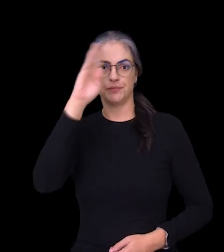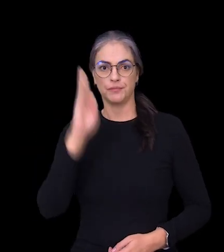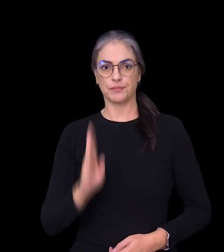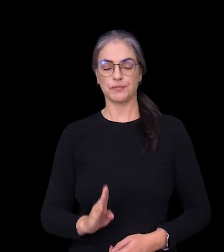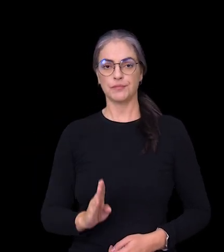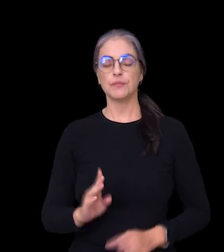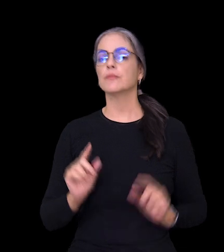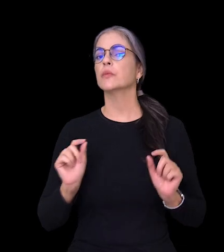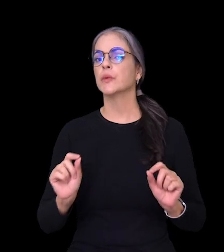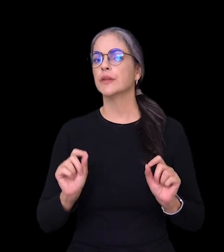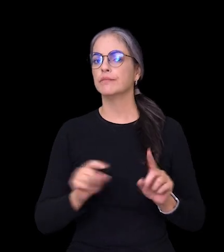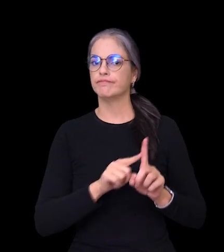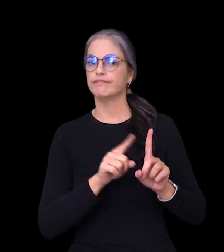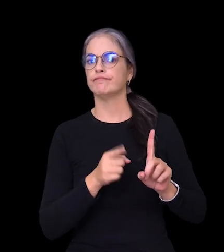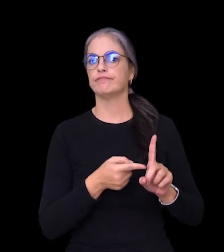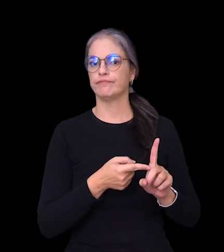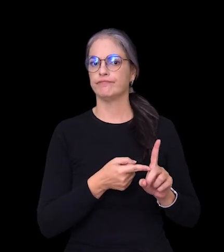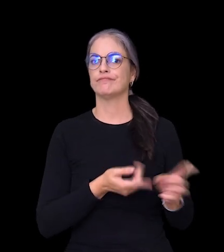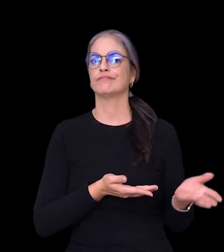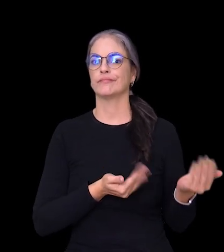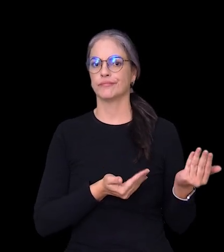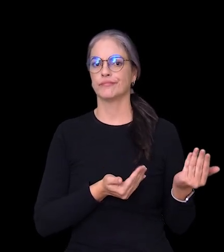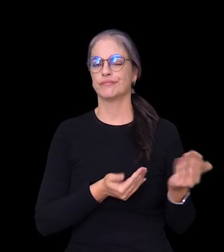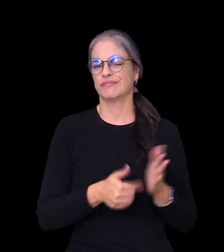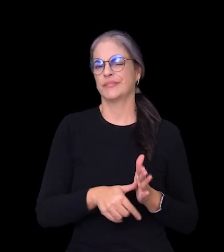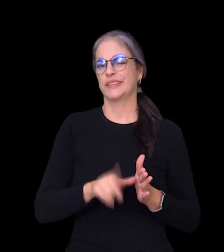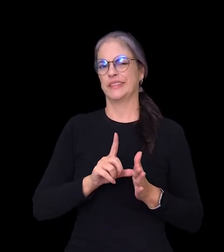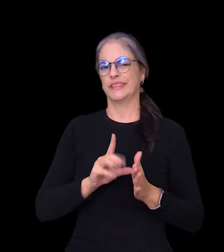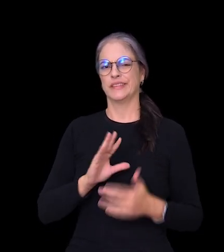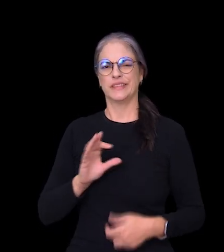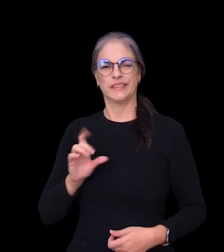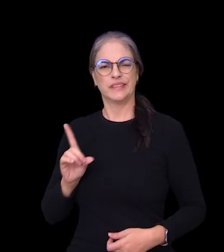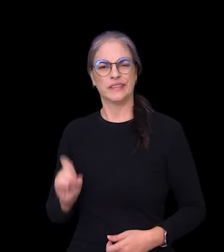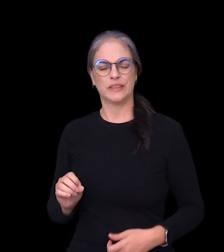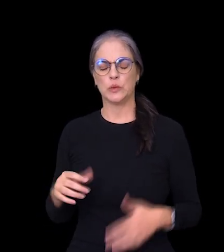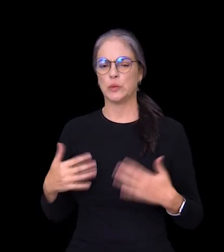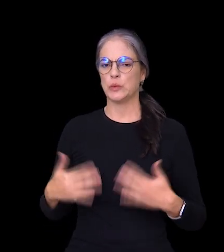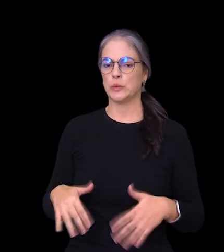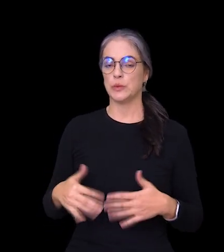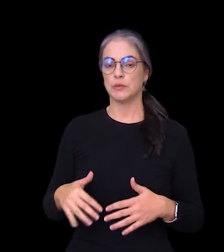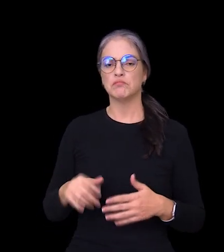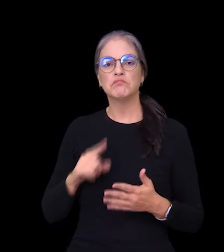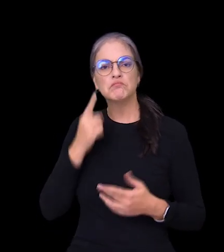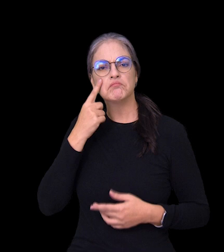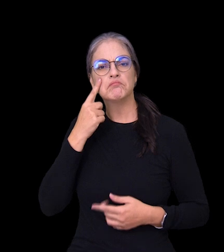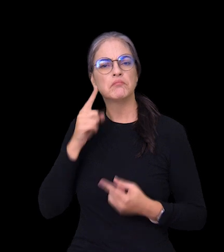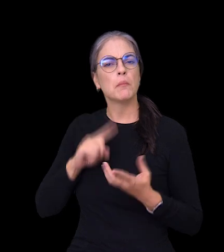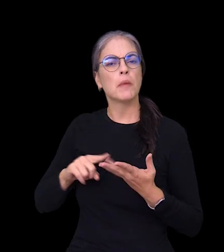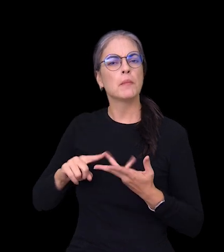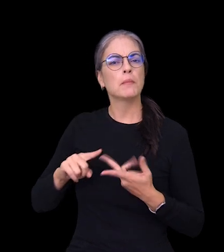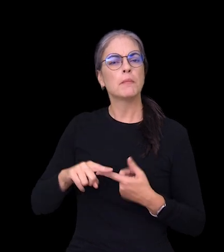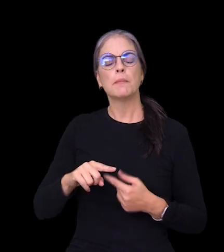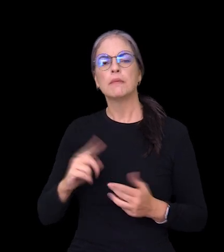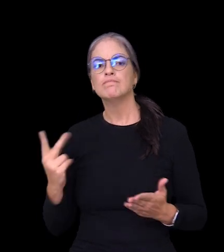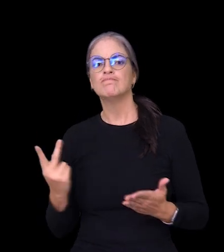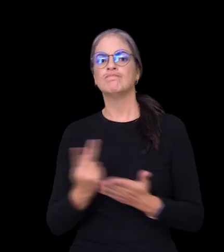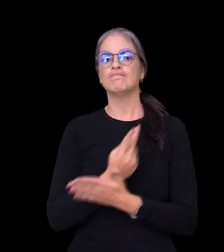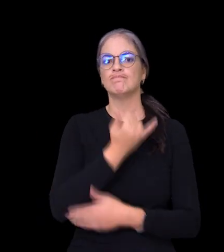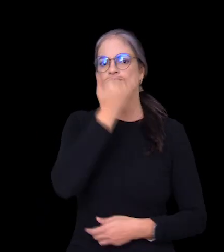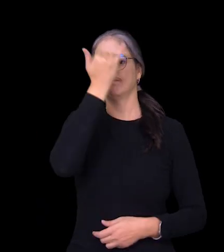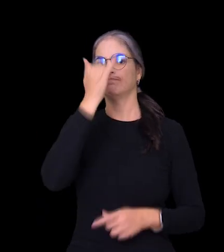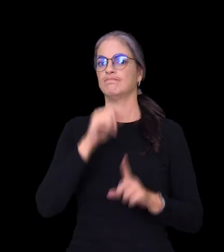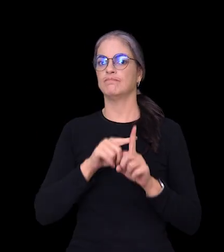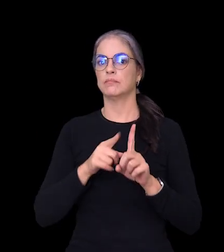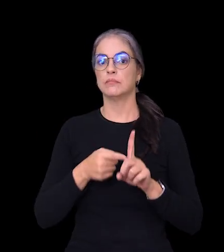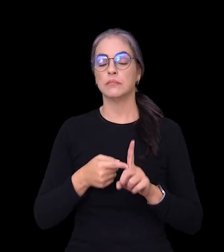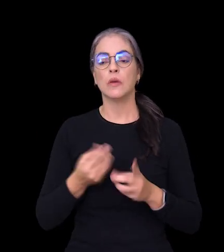É a gravidez precoce. Vamos explorar diferentes perspectivas sobre a gravidez indesejada, a importância de políticas